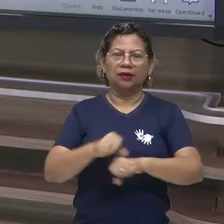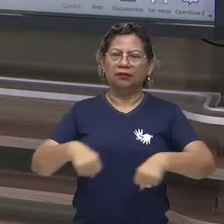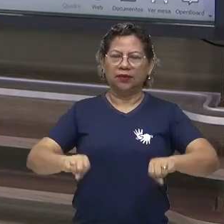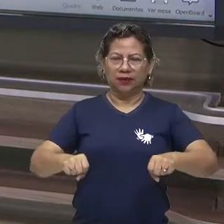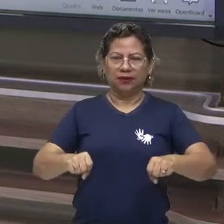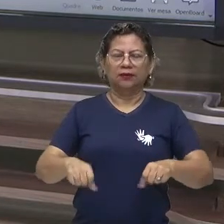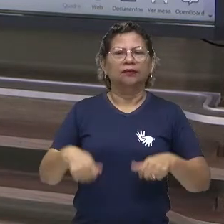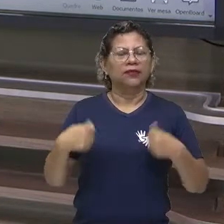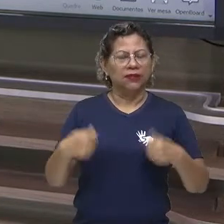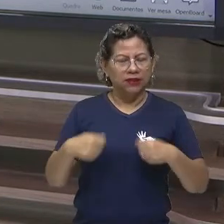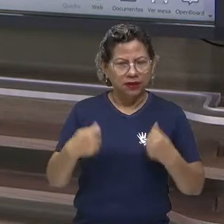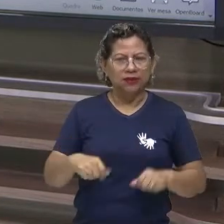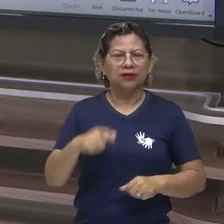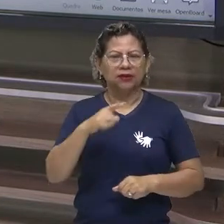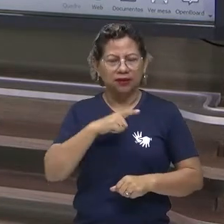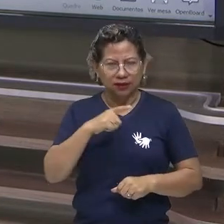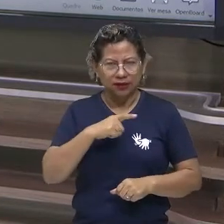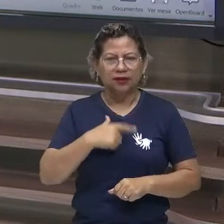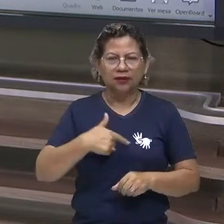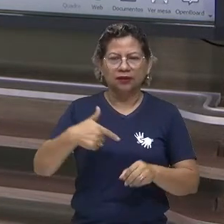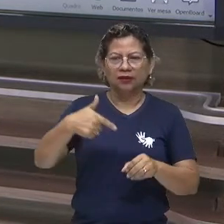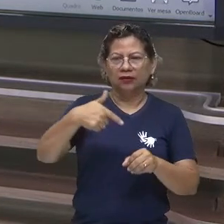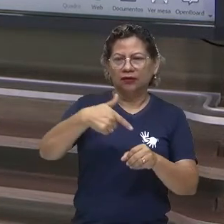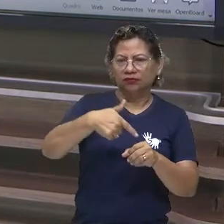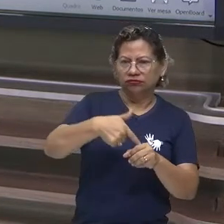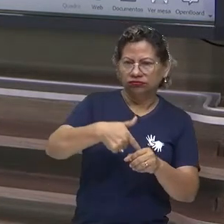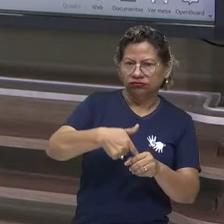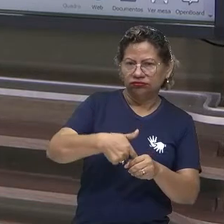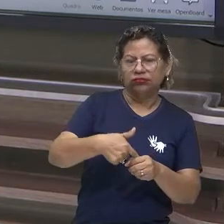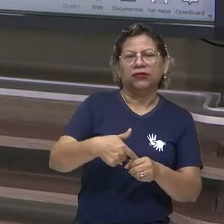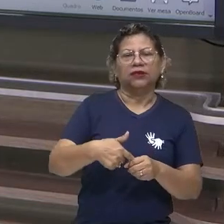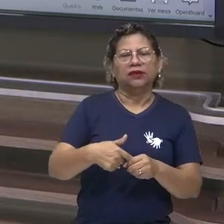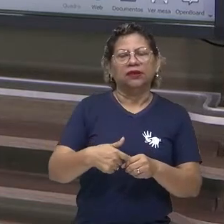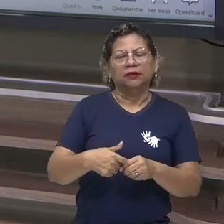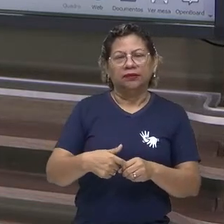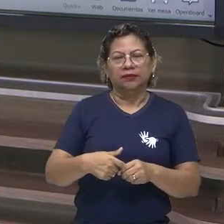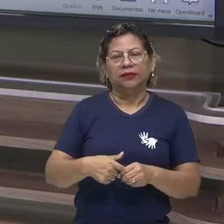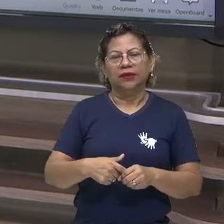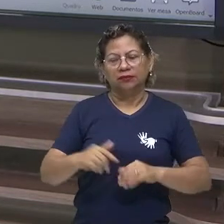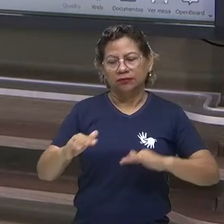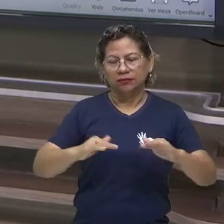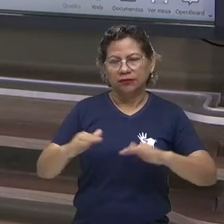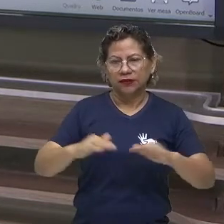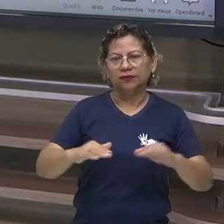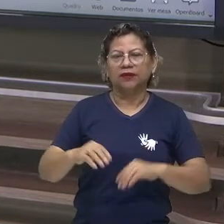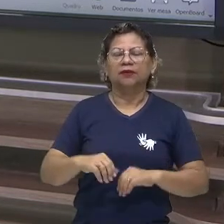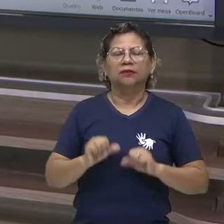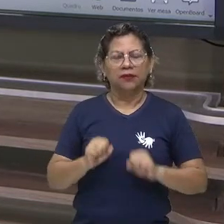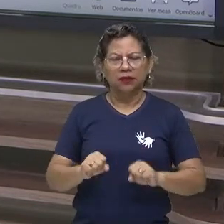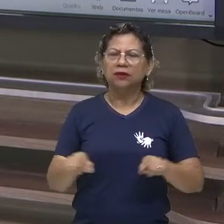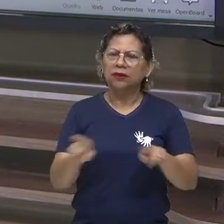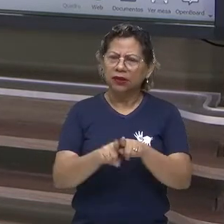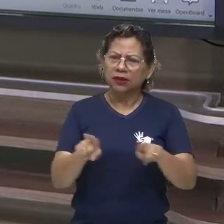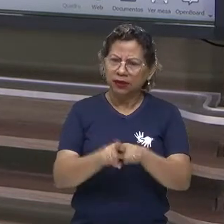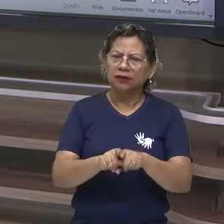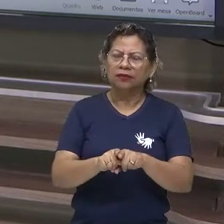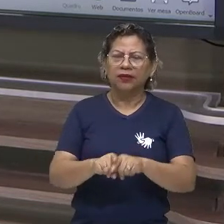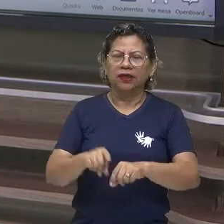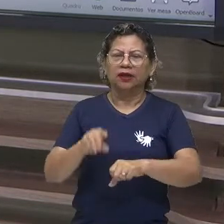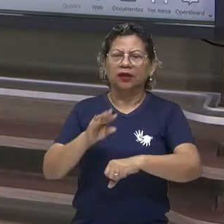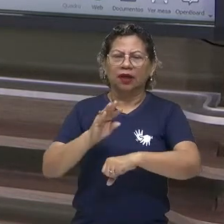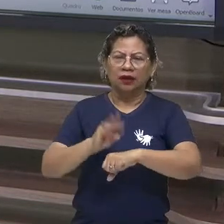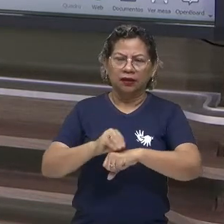quê? Movimento. Né? Então, qual é a fonte de energia nesse caso? É a gasolina, é o álcool, pode ser o diesel, né? Quando a gente fala